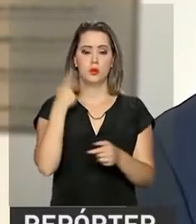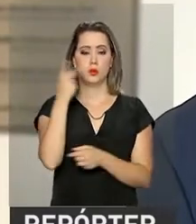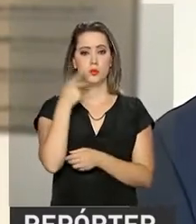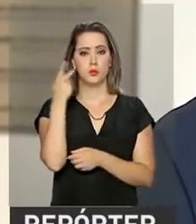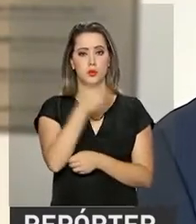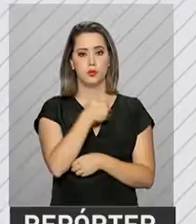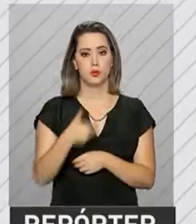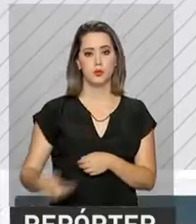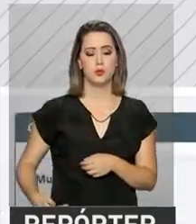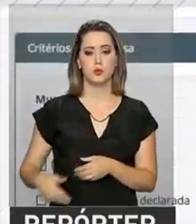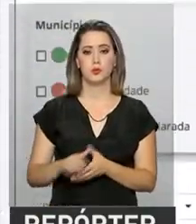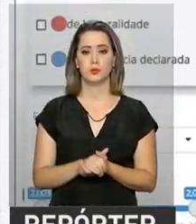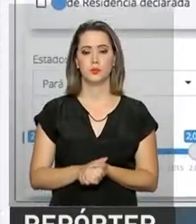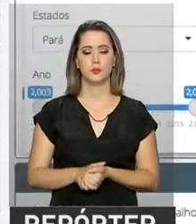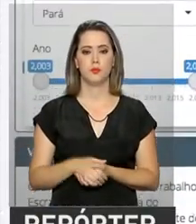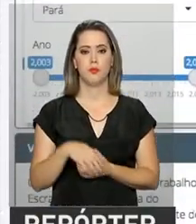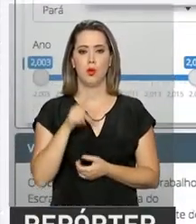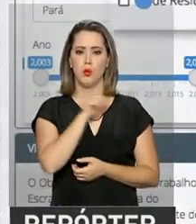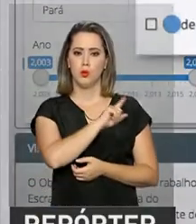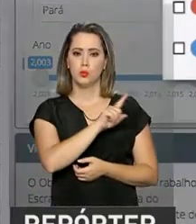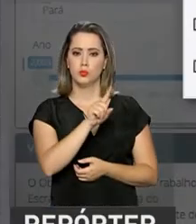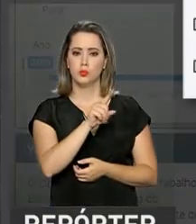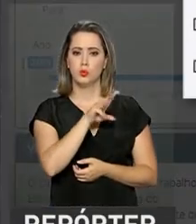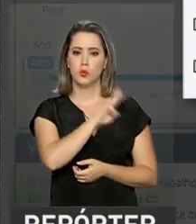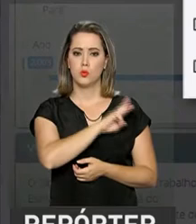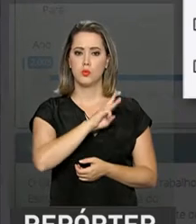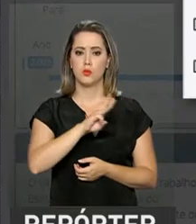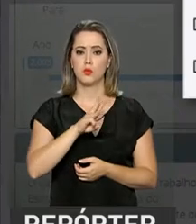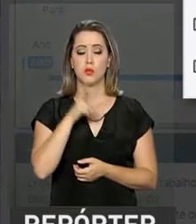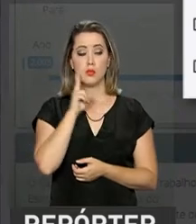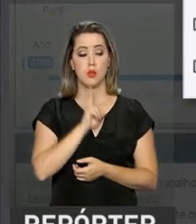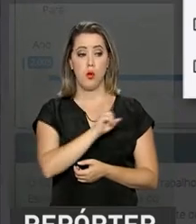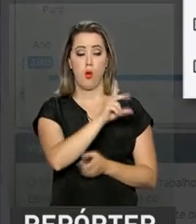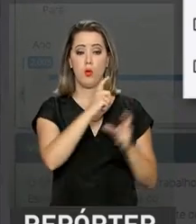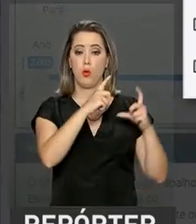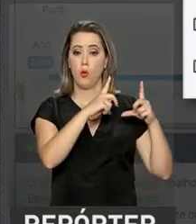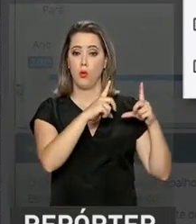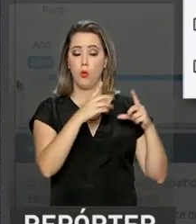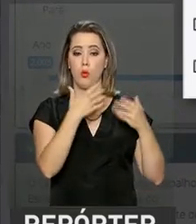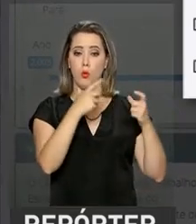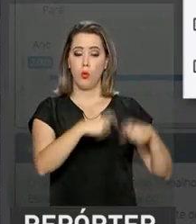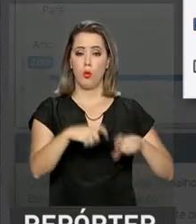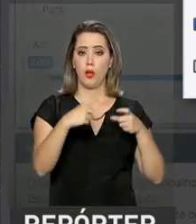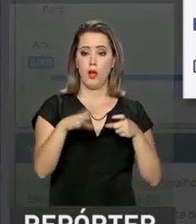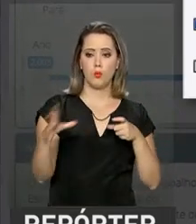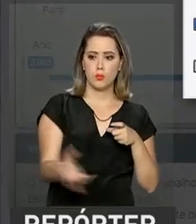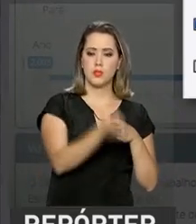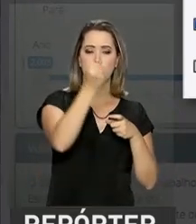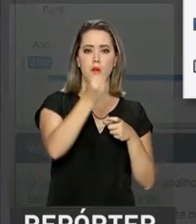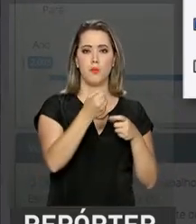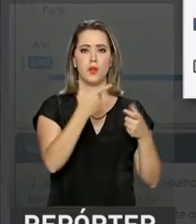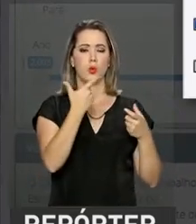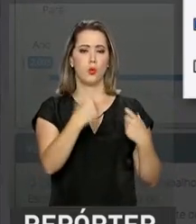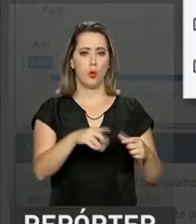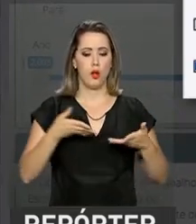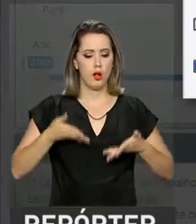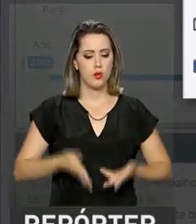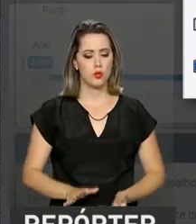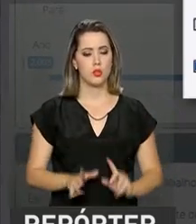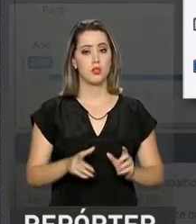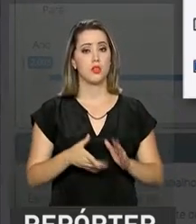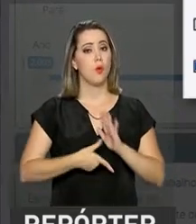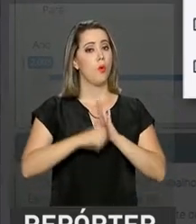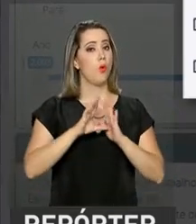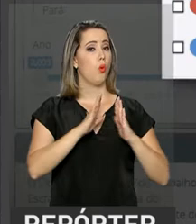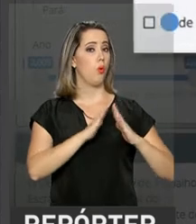públicas no site é possível filtrar os dados por local de resgate do trabalhador onde ele nasceu e onde estava morando